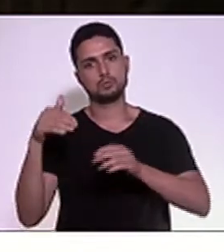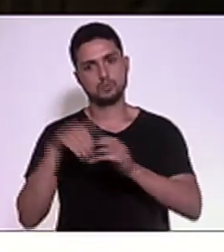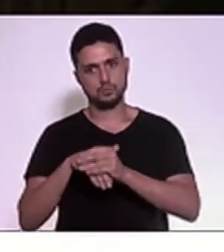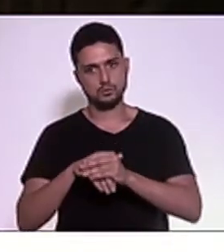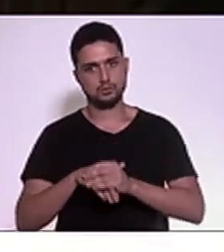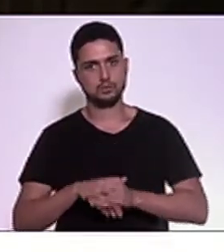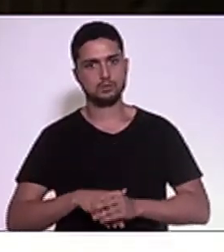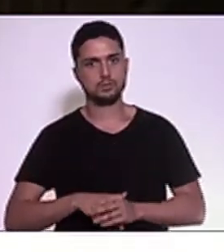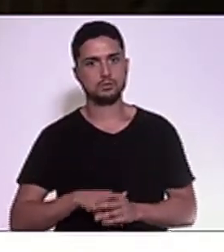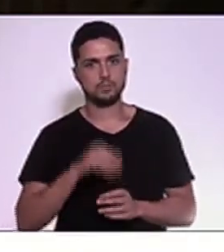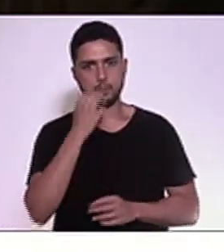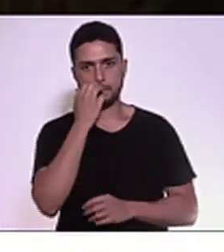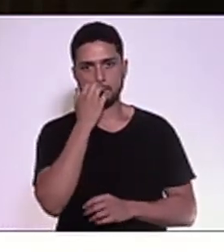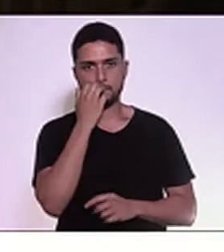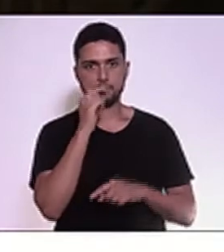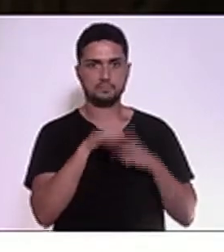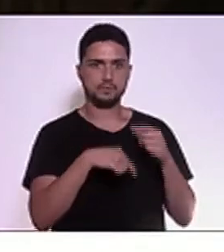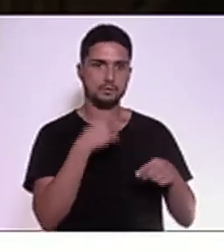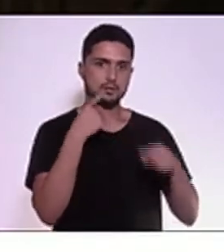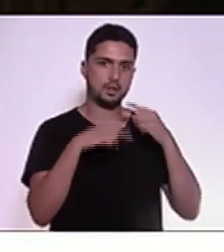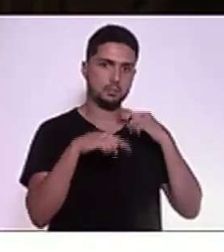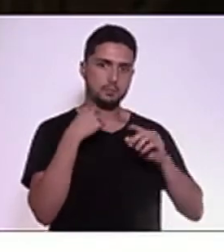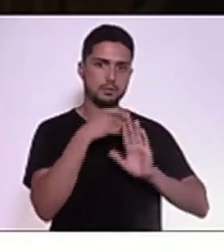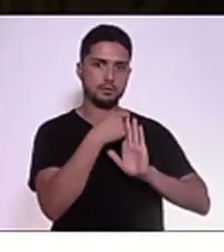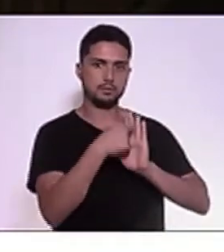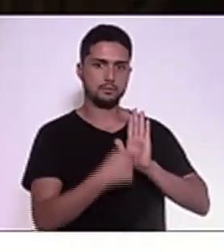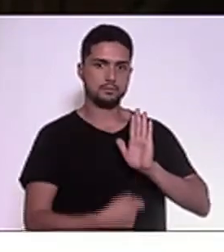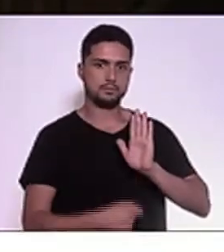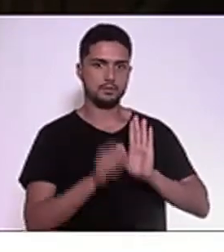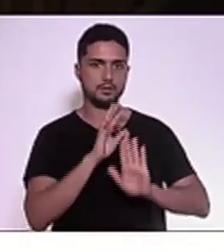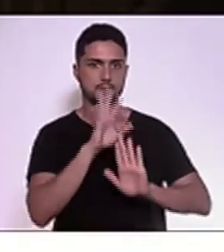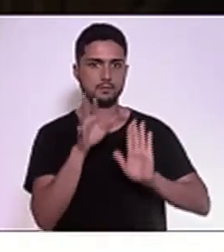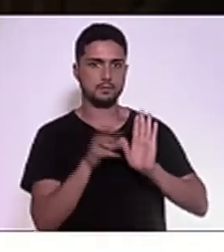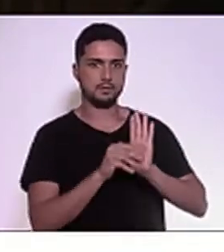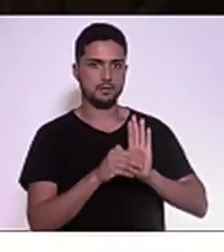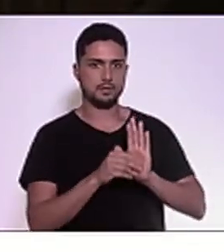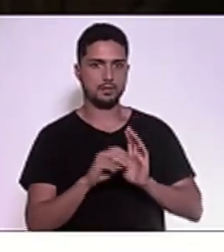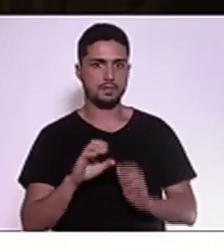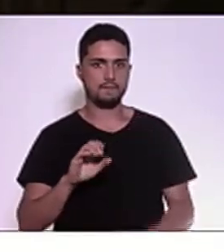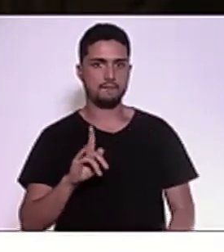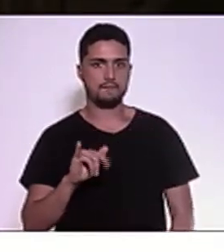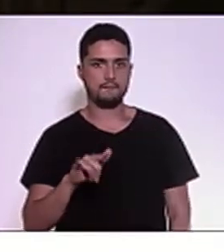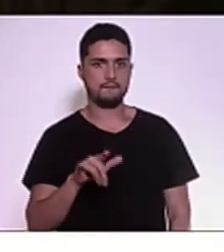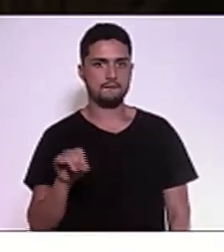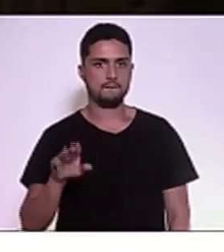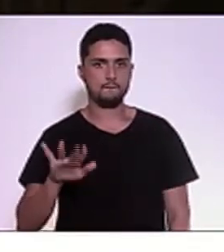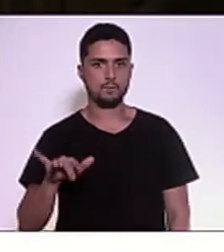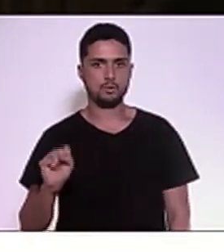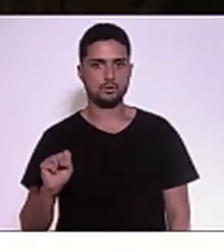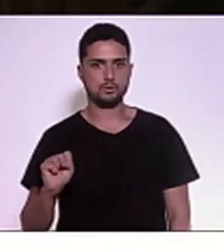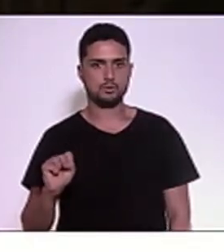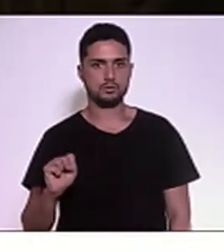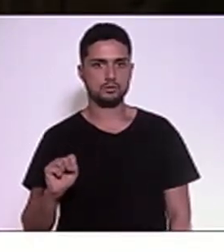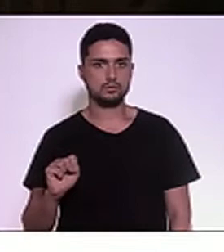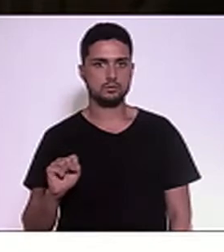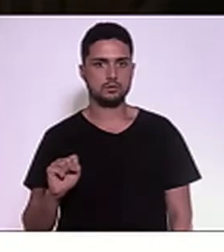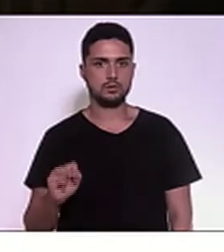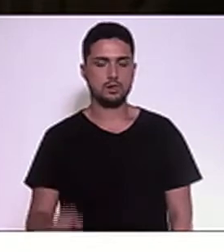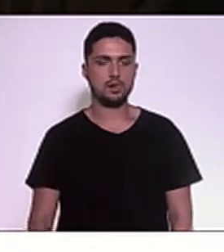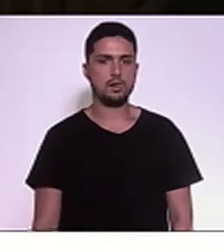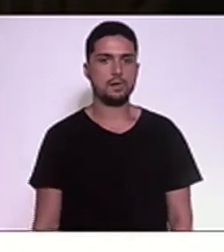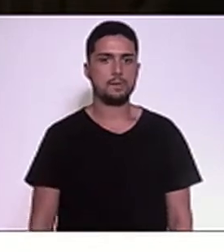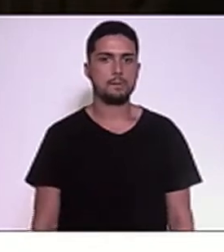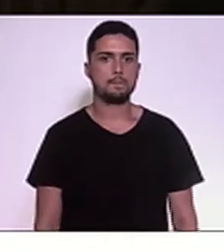votar, depois de debater um festival de emendas, deputado Chicão Bulhões, que foram apresentadas à peça